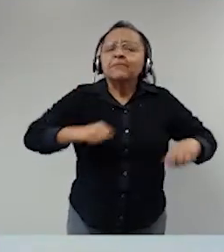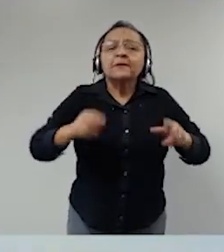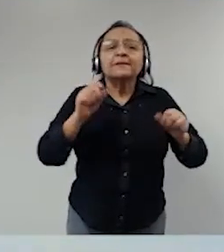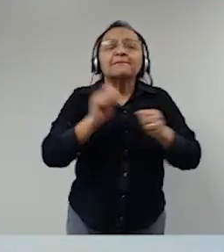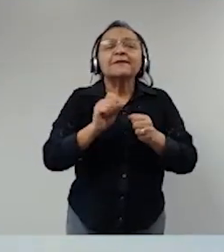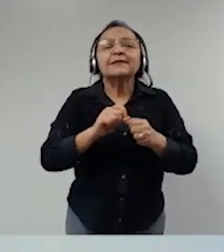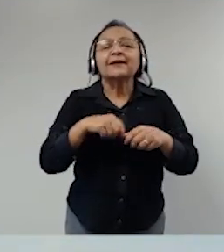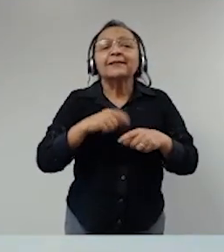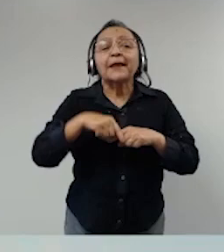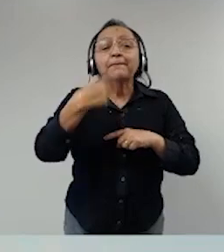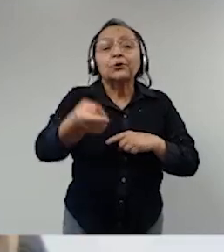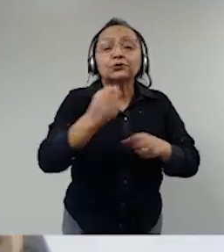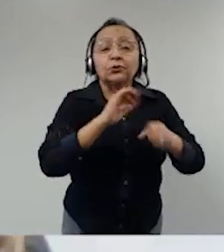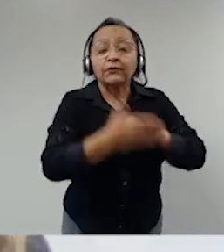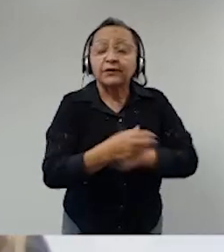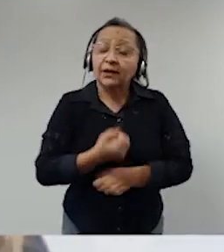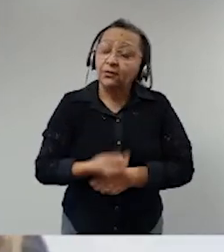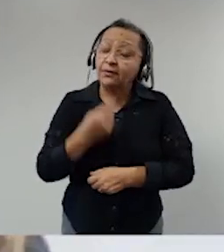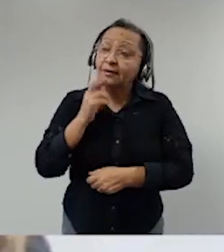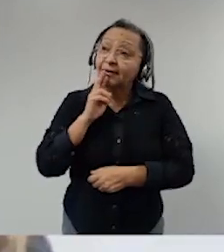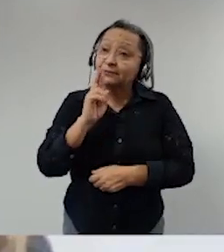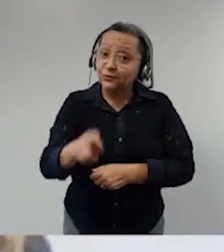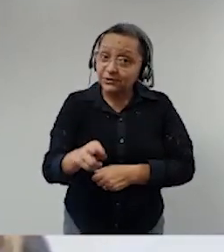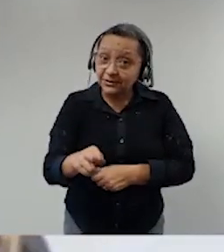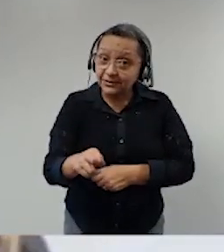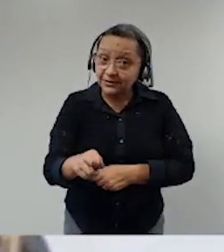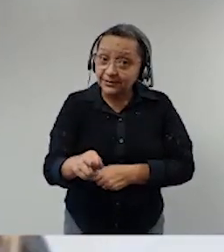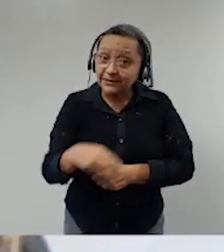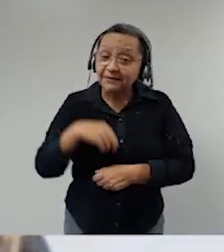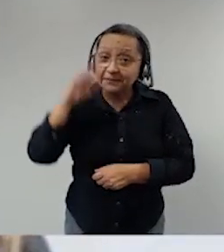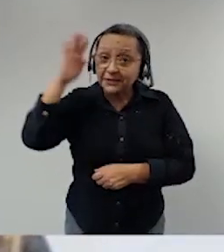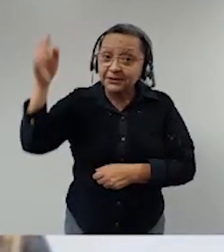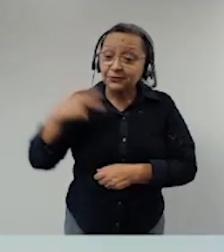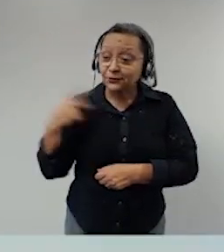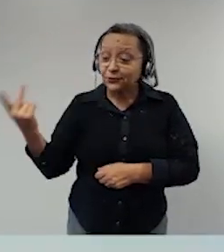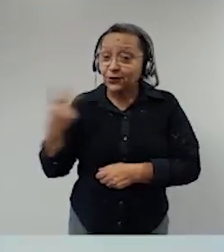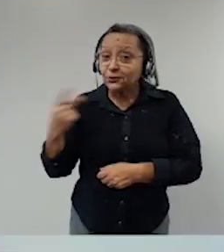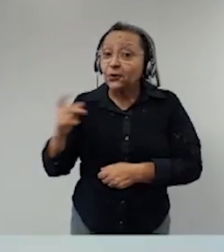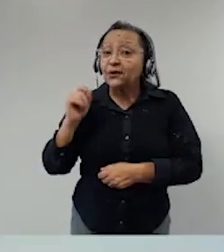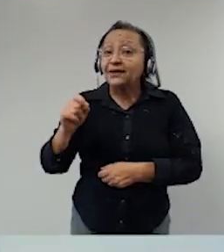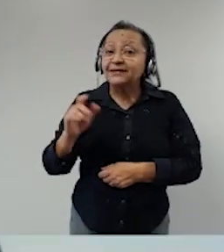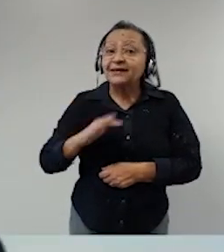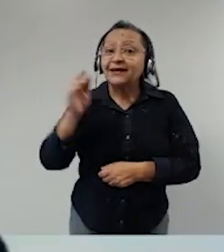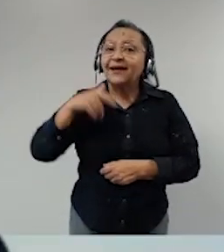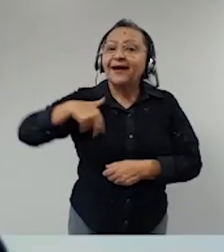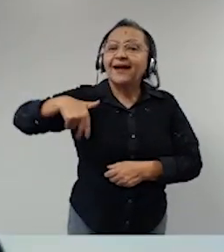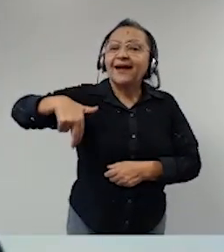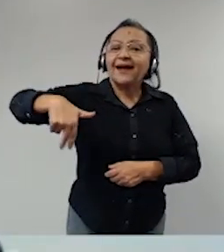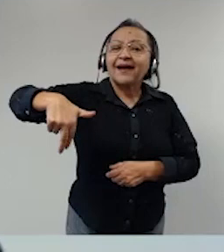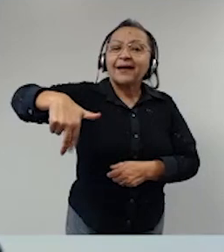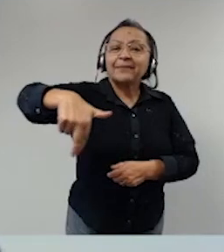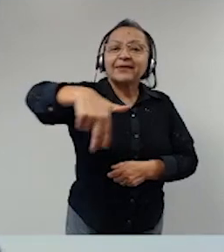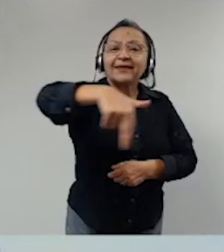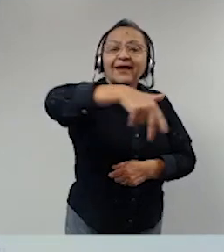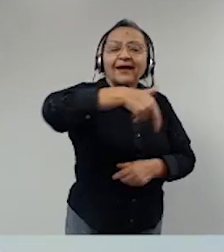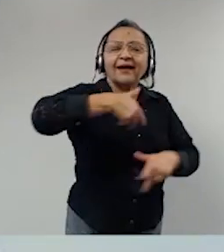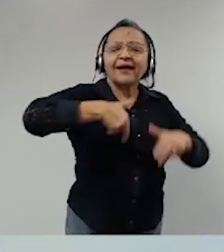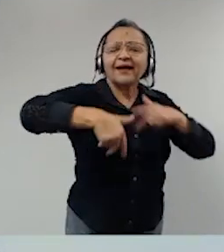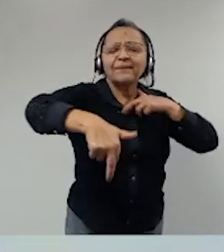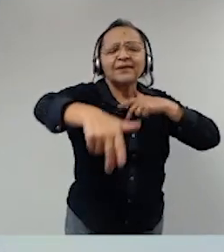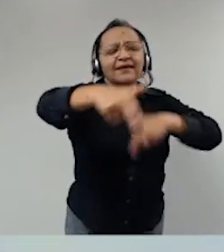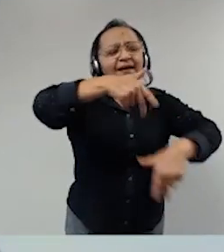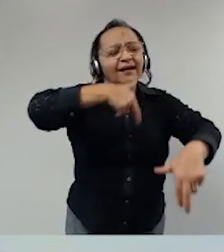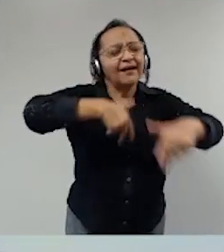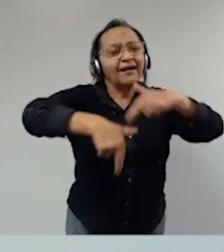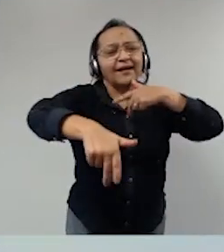Eu disse, inclusive pensando em você, que seria caminhar simplesmente caminhar pelas ruas